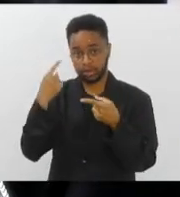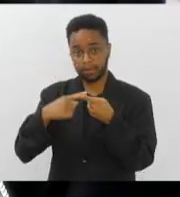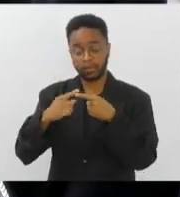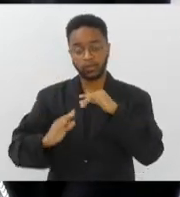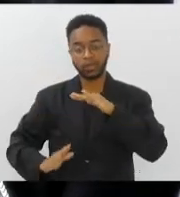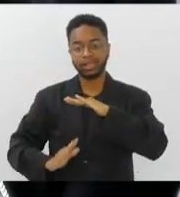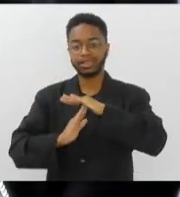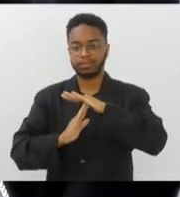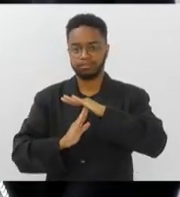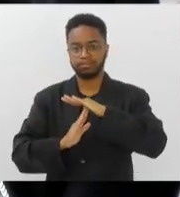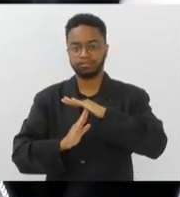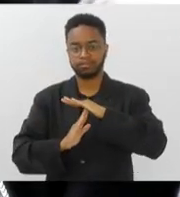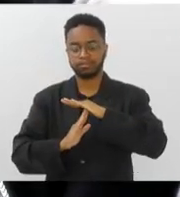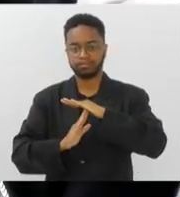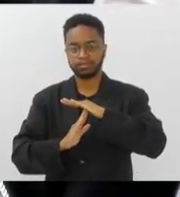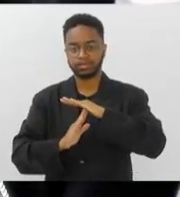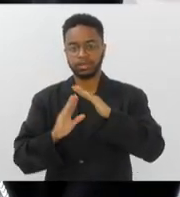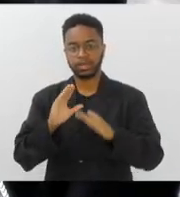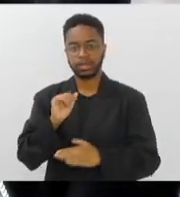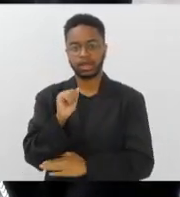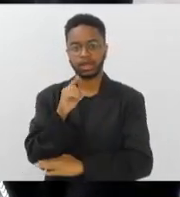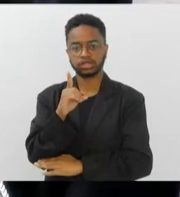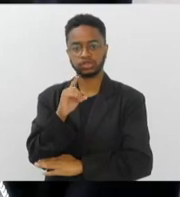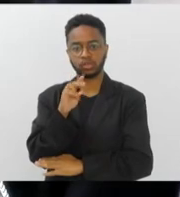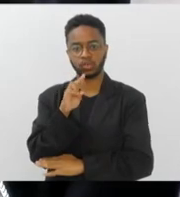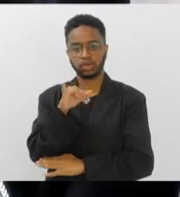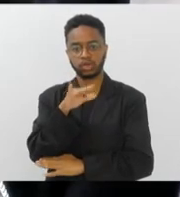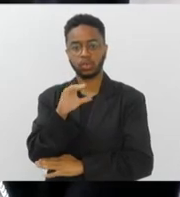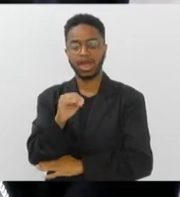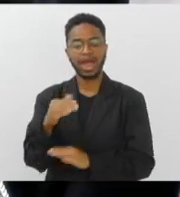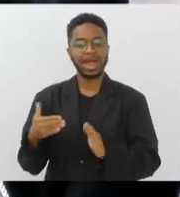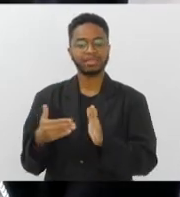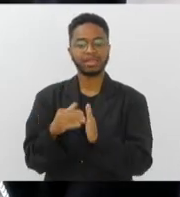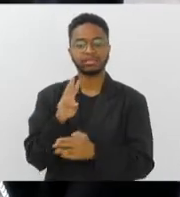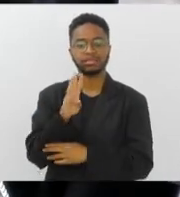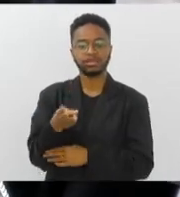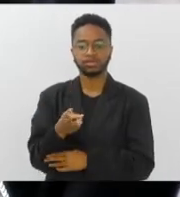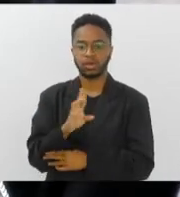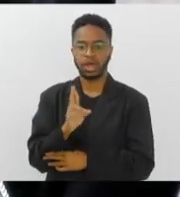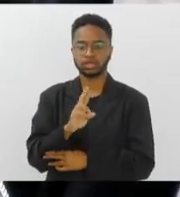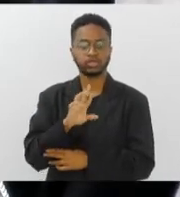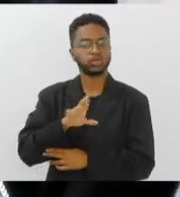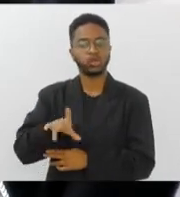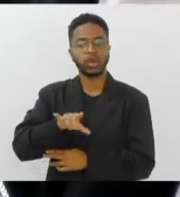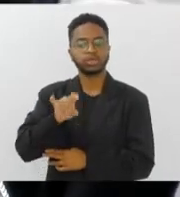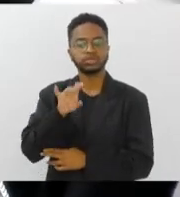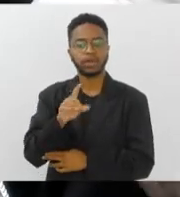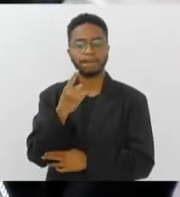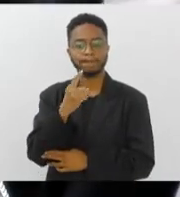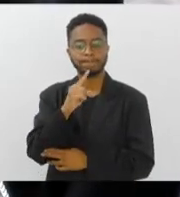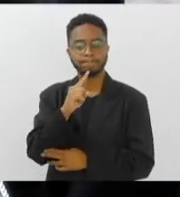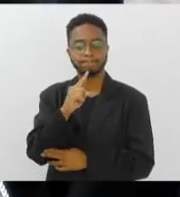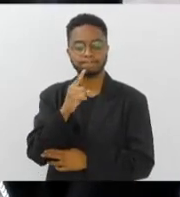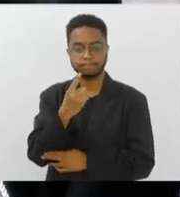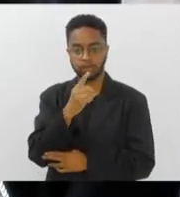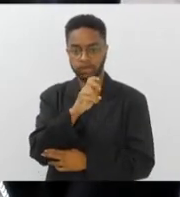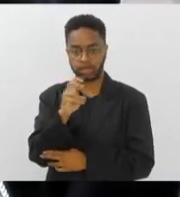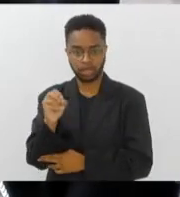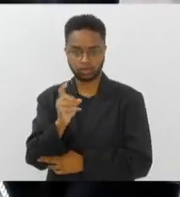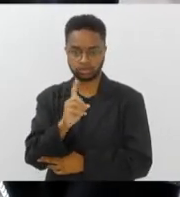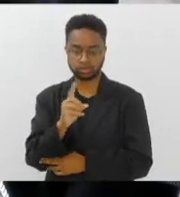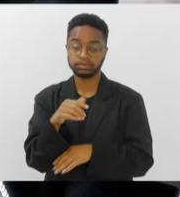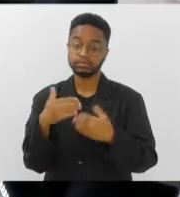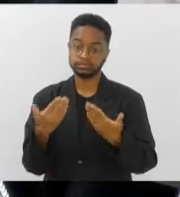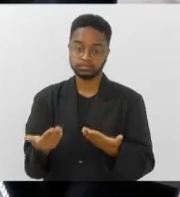teto do CadÚnico, ele vai até R$3.000, não apenas em R$1.500. Então, acho que